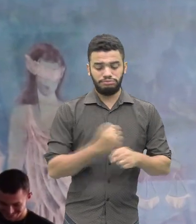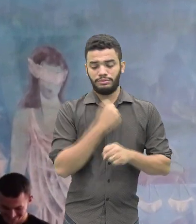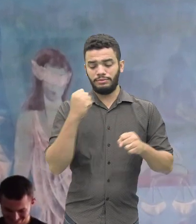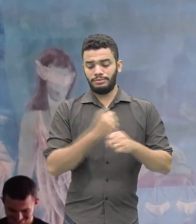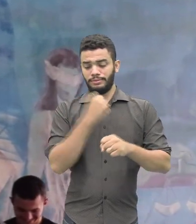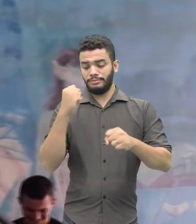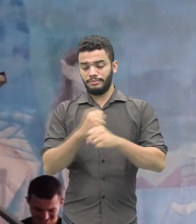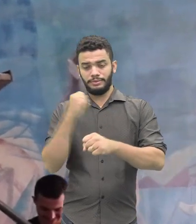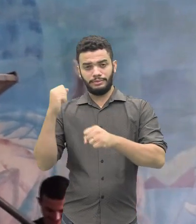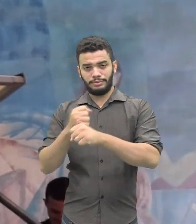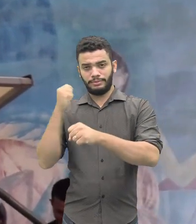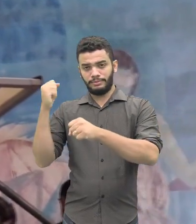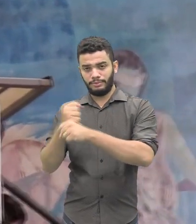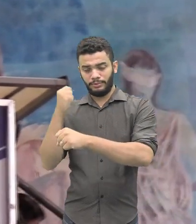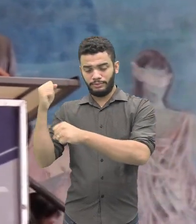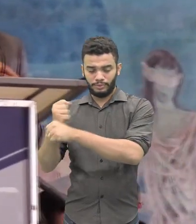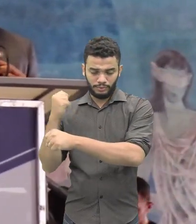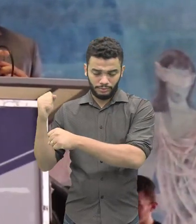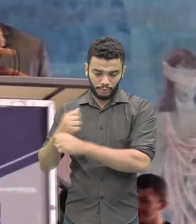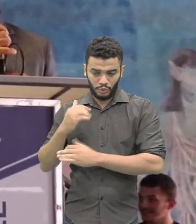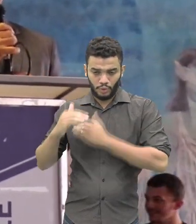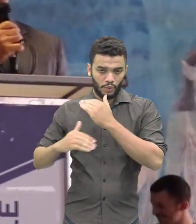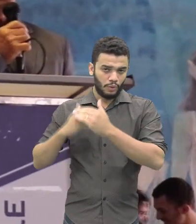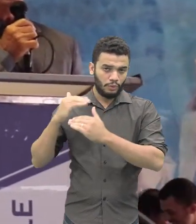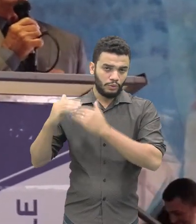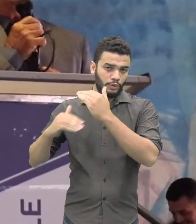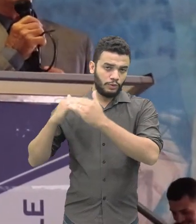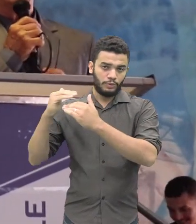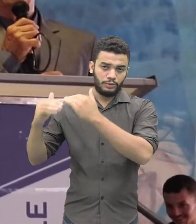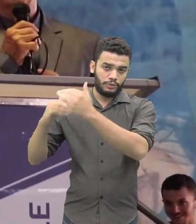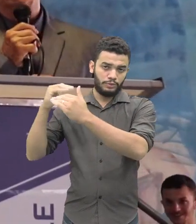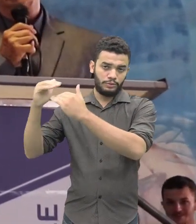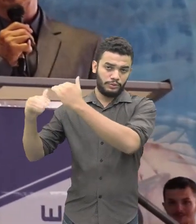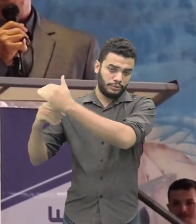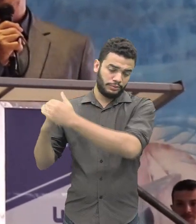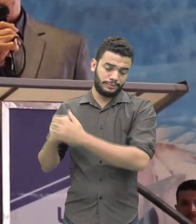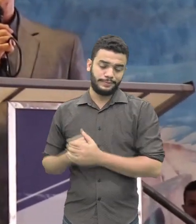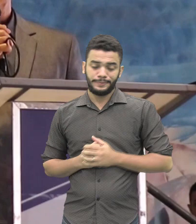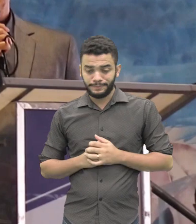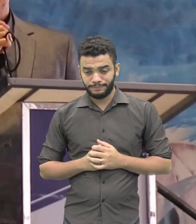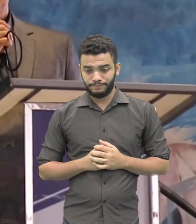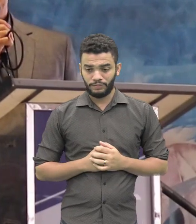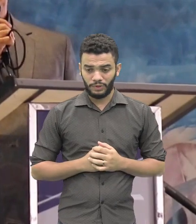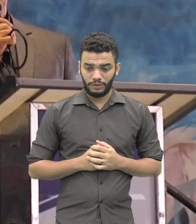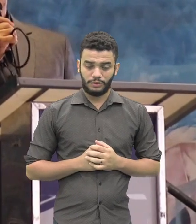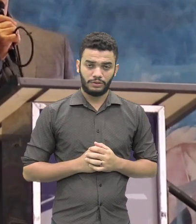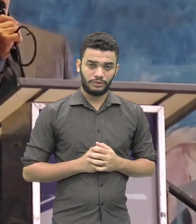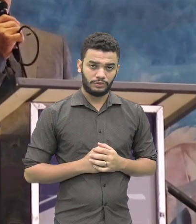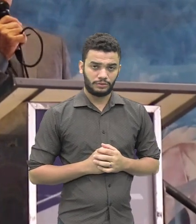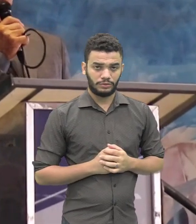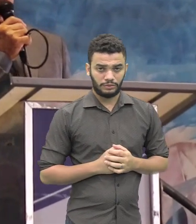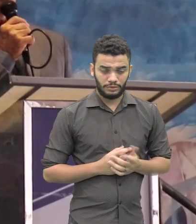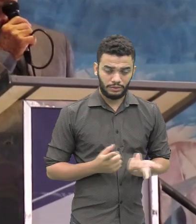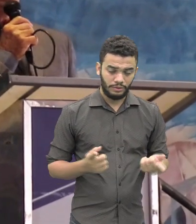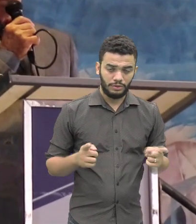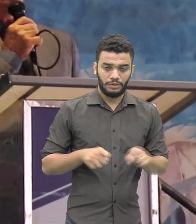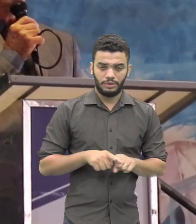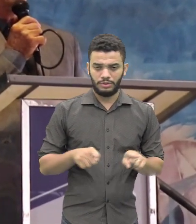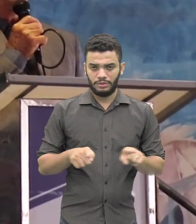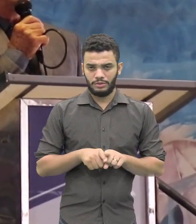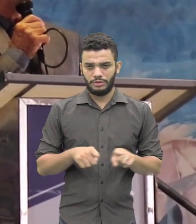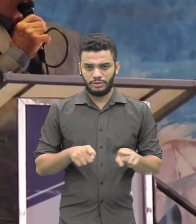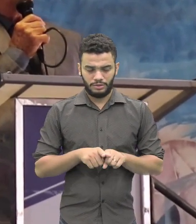diferente bem diferente como vocês que estão comigo há 8 anos são testemunhas de um quadro